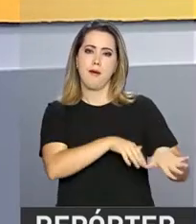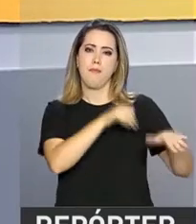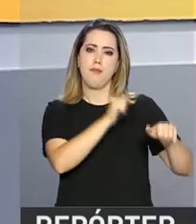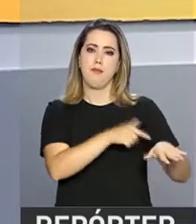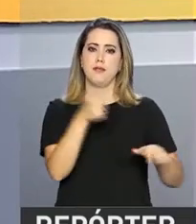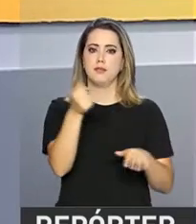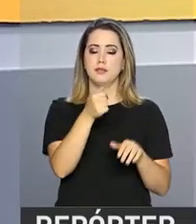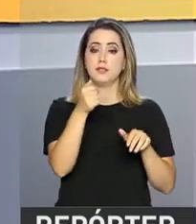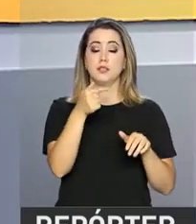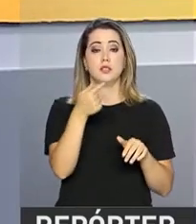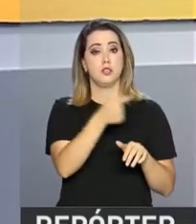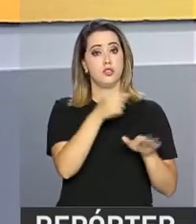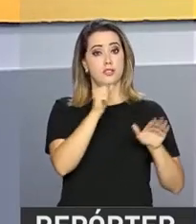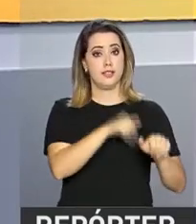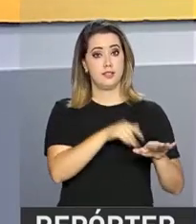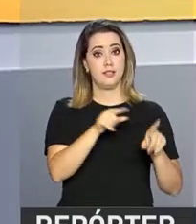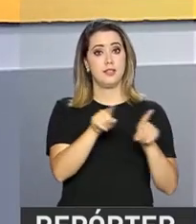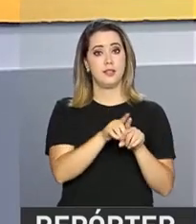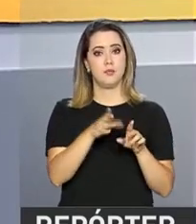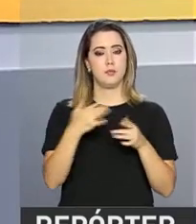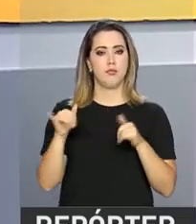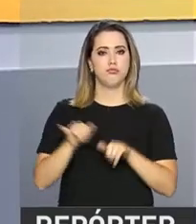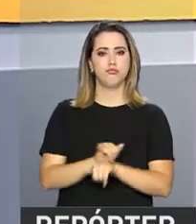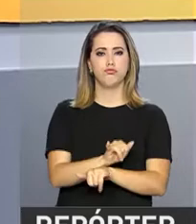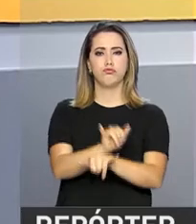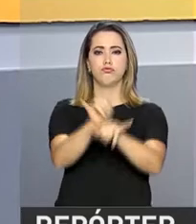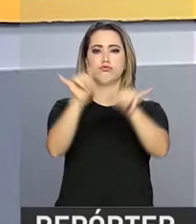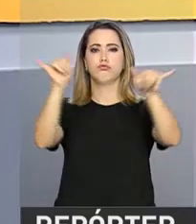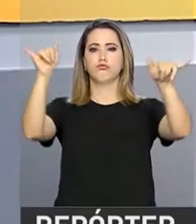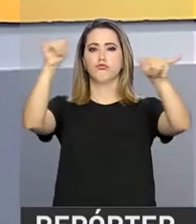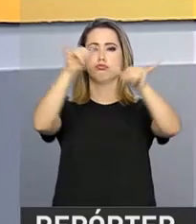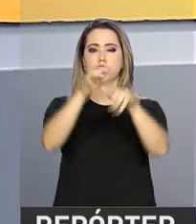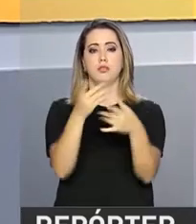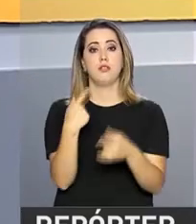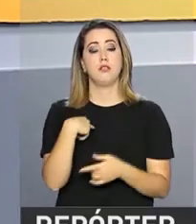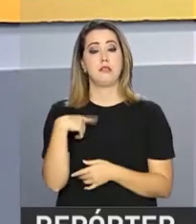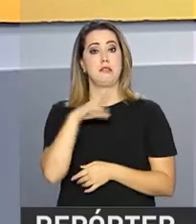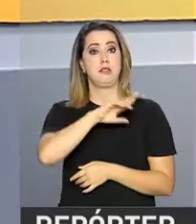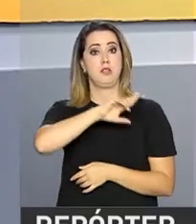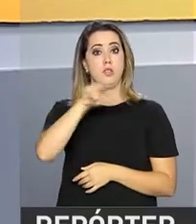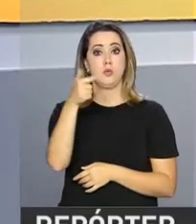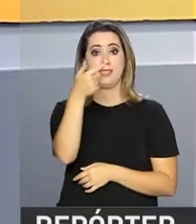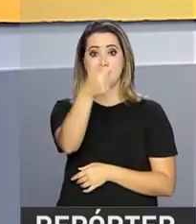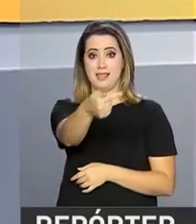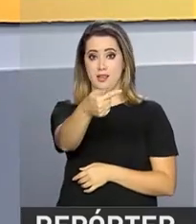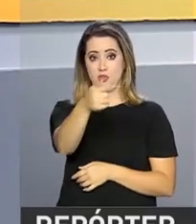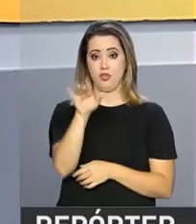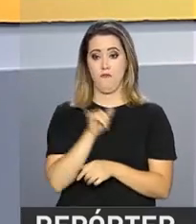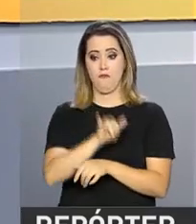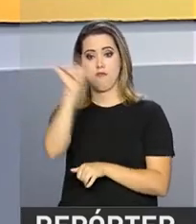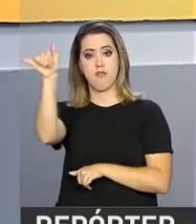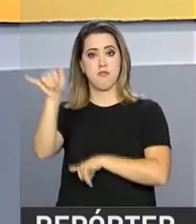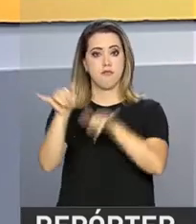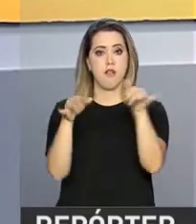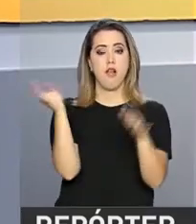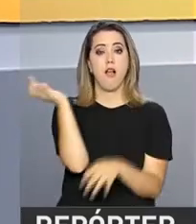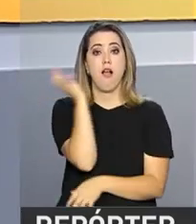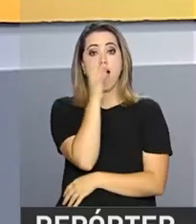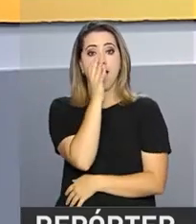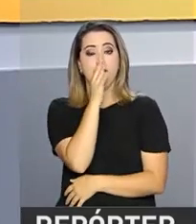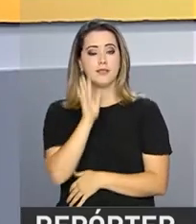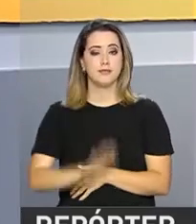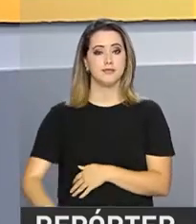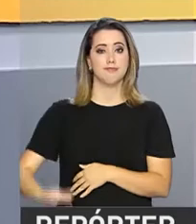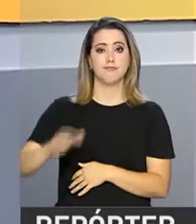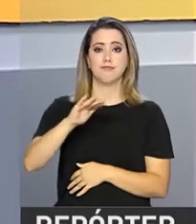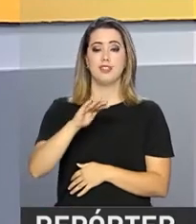de 7 de setembro é a apresentação da Esquadrilha da Fumaça. As manobras dos sete caças encantam crianças e